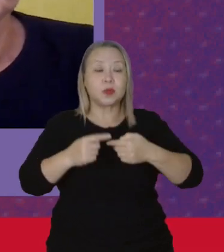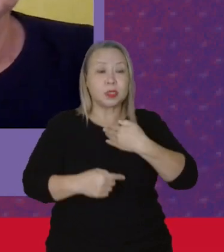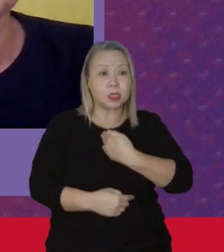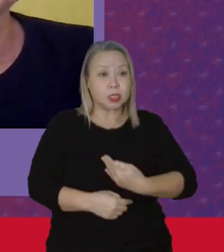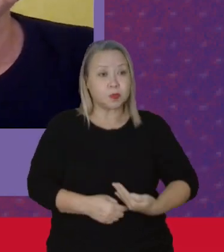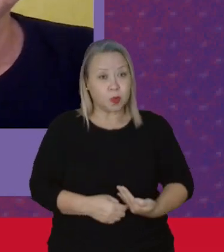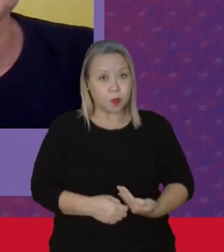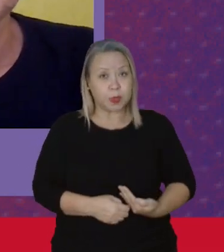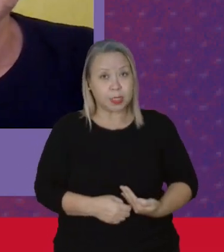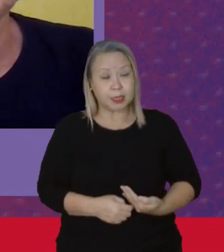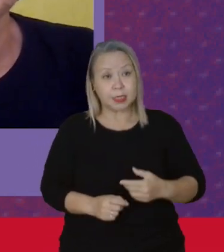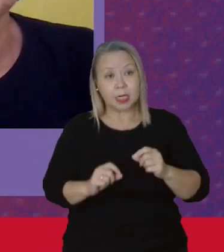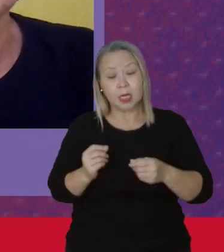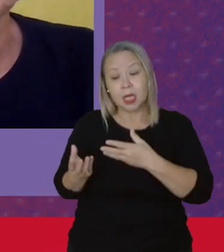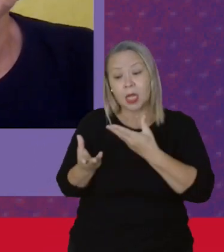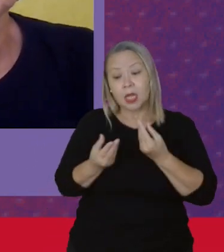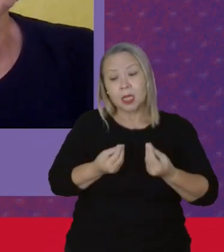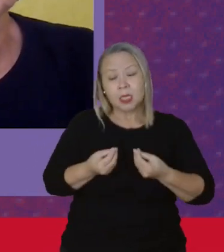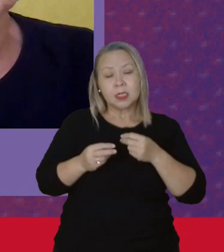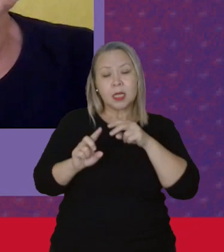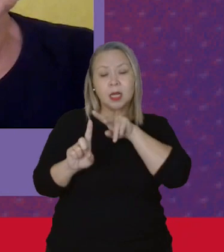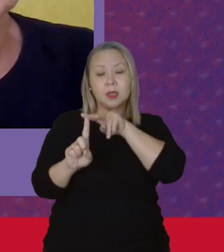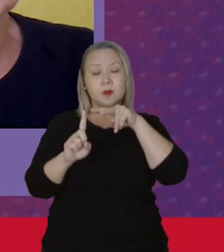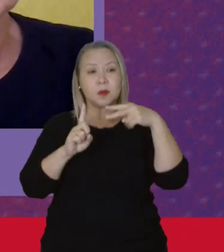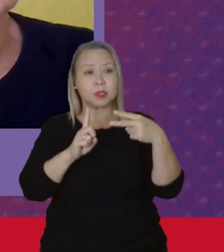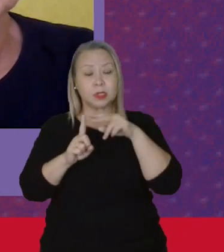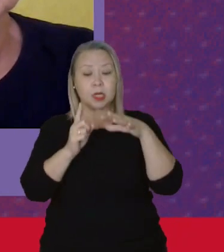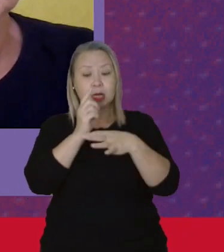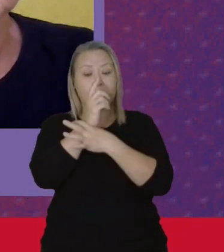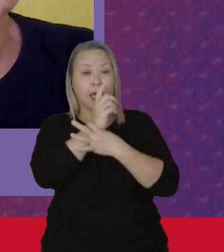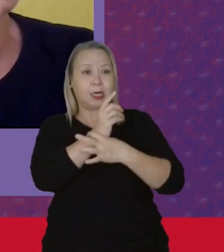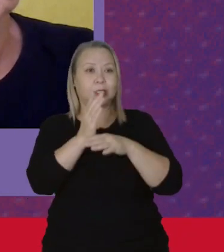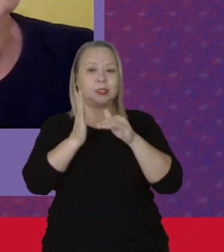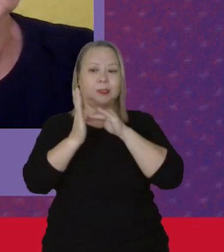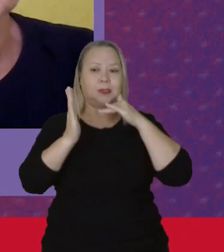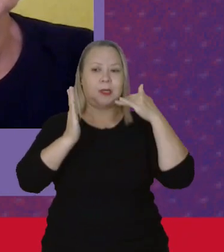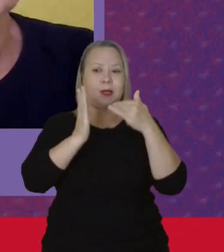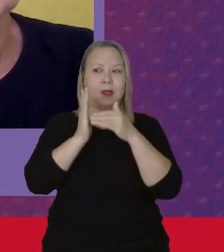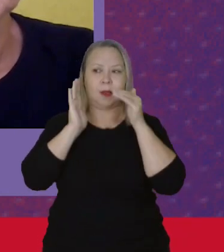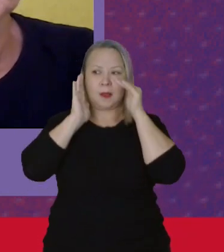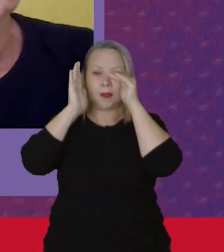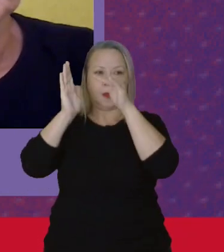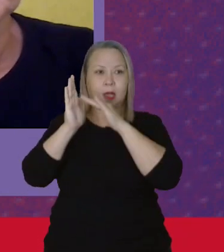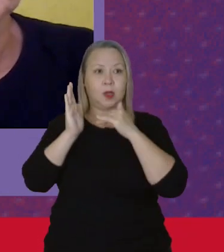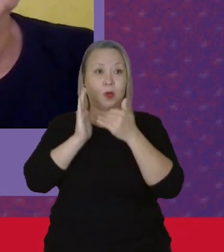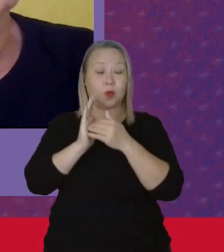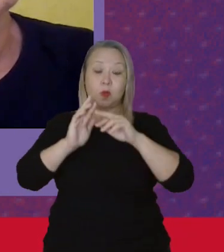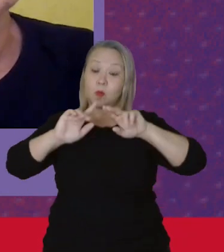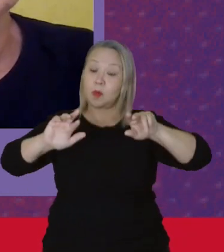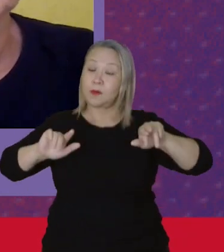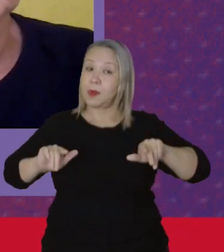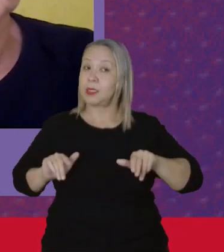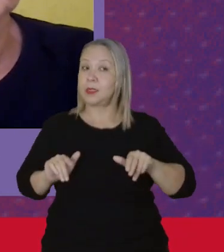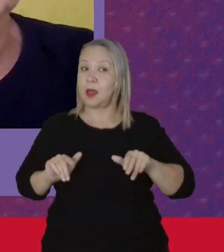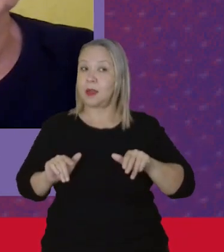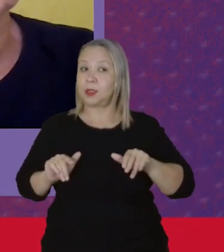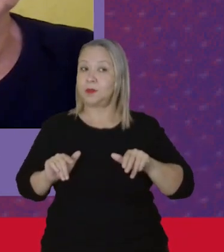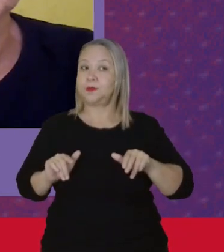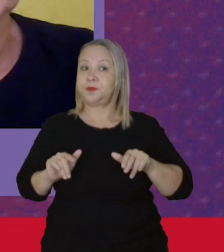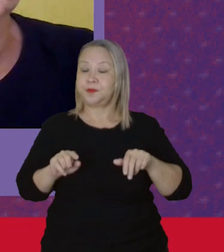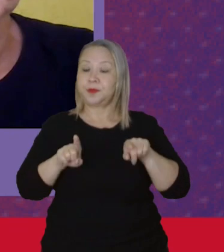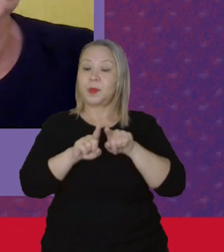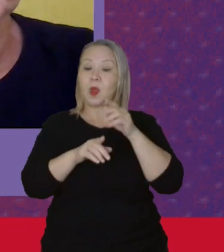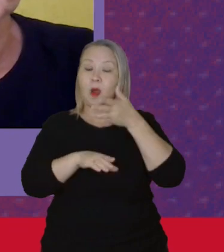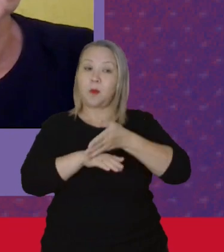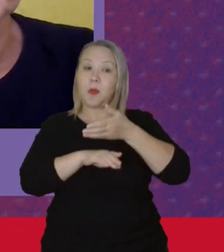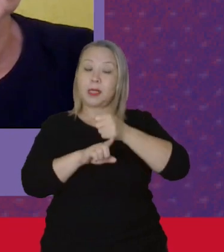públicas, tanto da perspectiva da garantia da integralidade, como da diversidade, né? Então, a